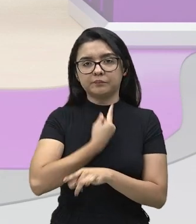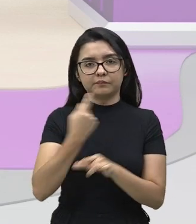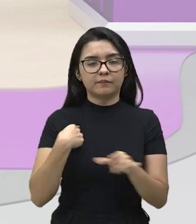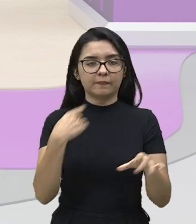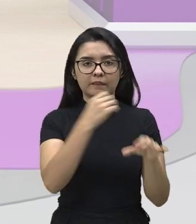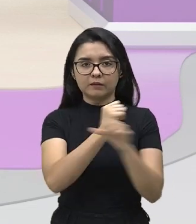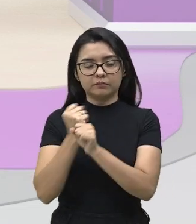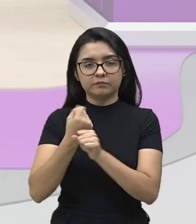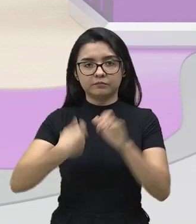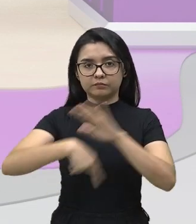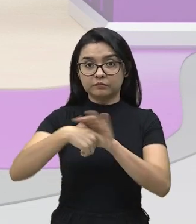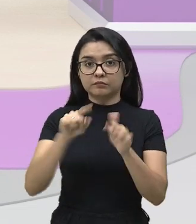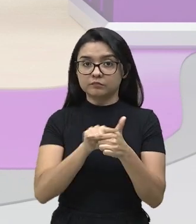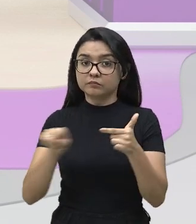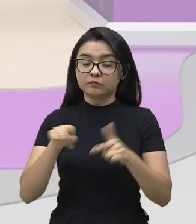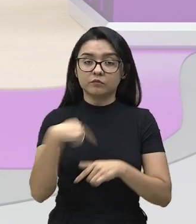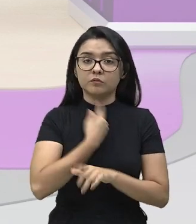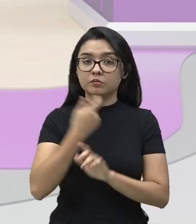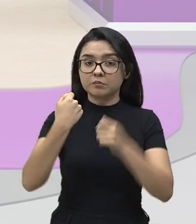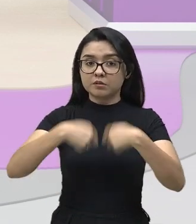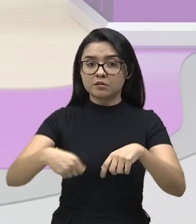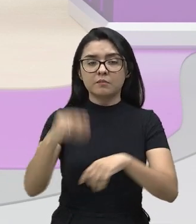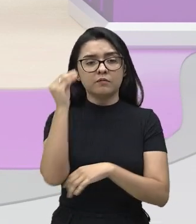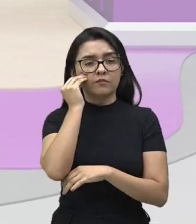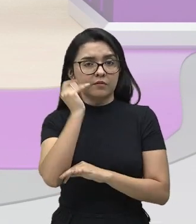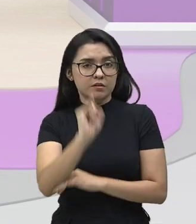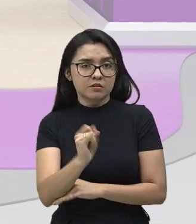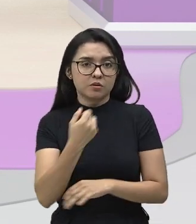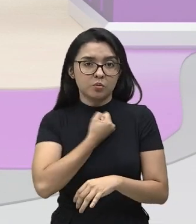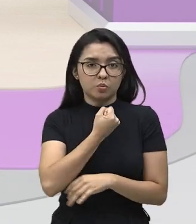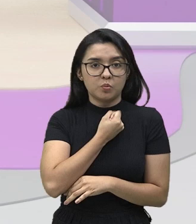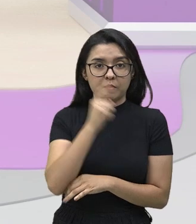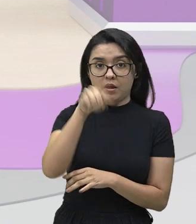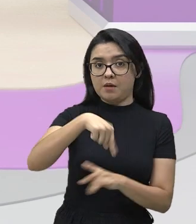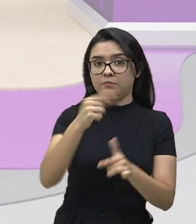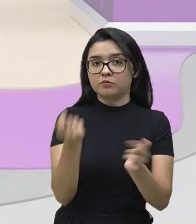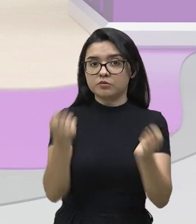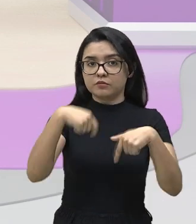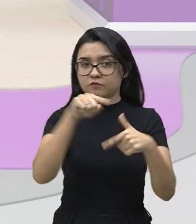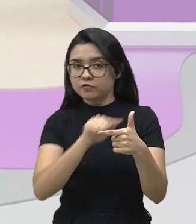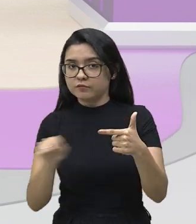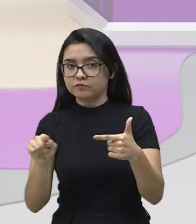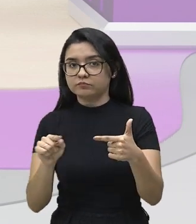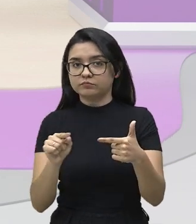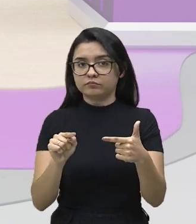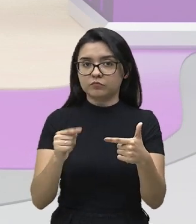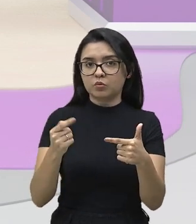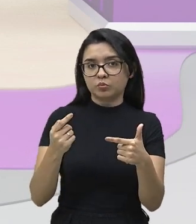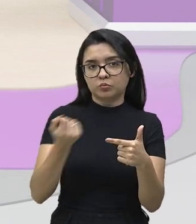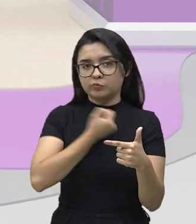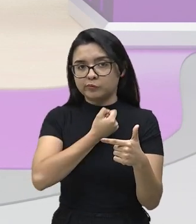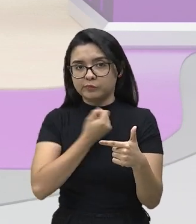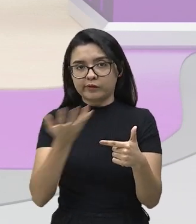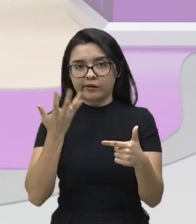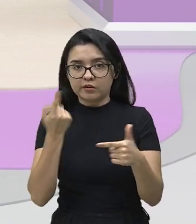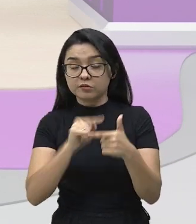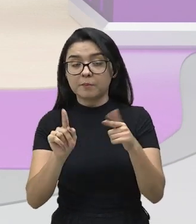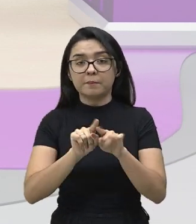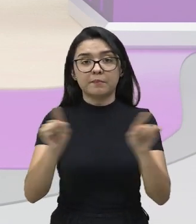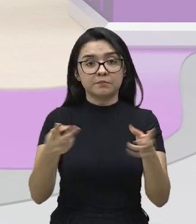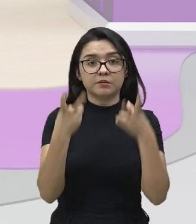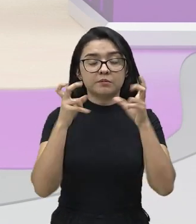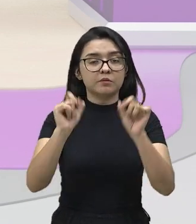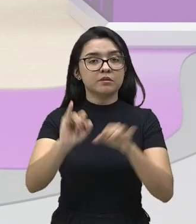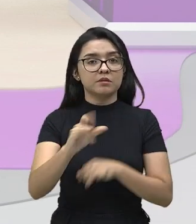uma divisão, a gente precisa testar se esse número é divisível pelo número que a gente quer dividir. Mas vejam, se a